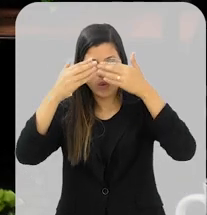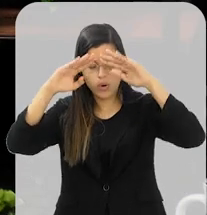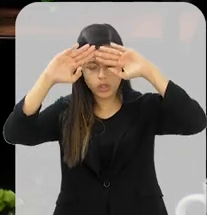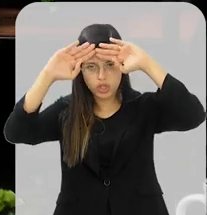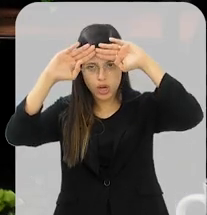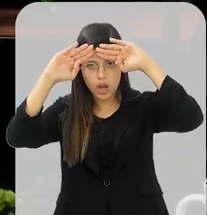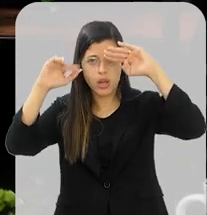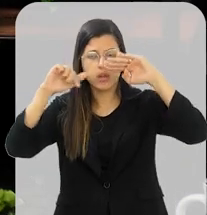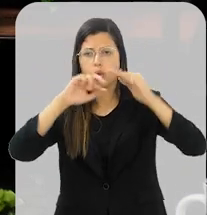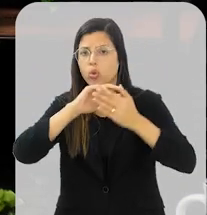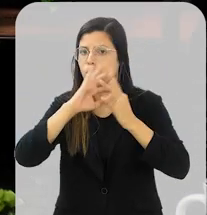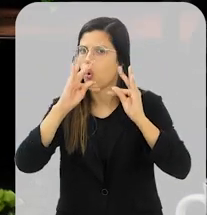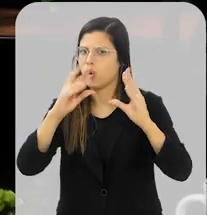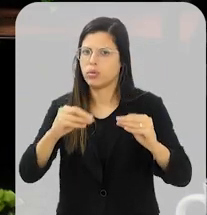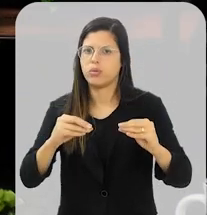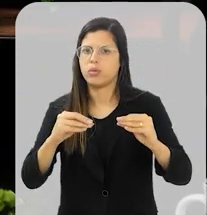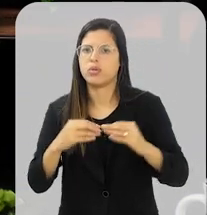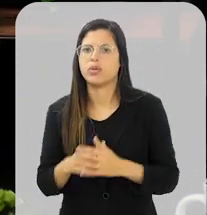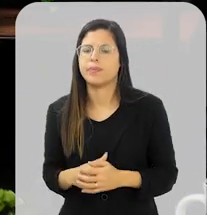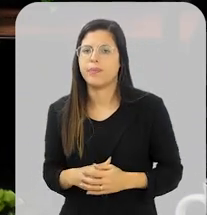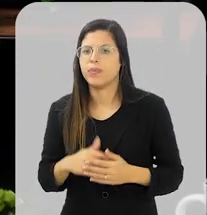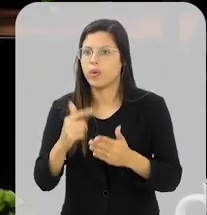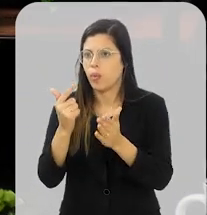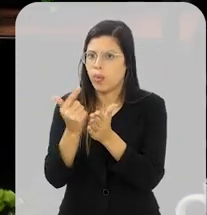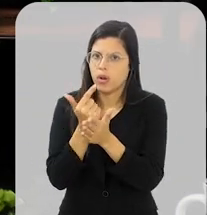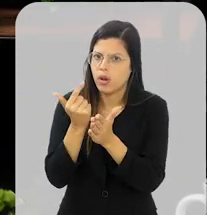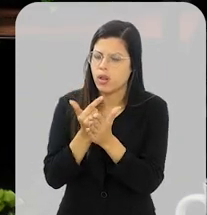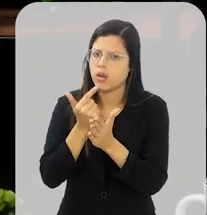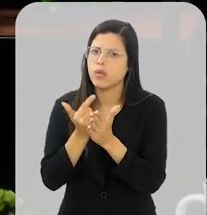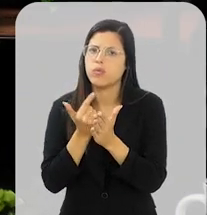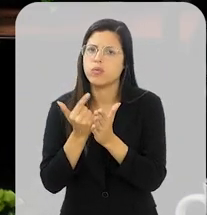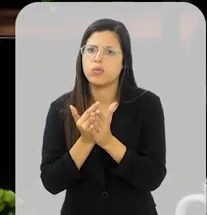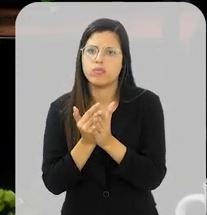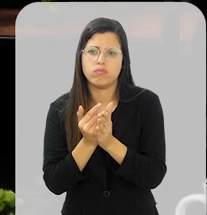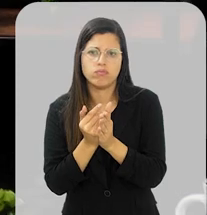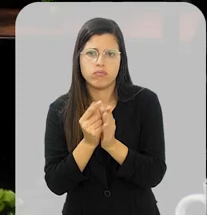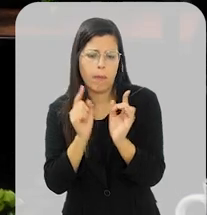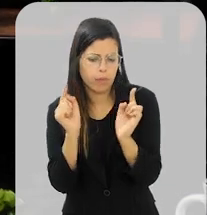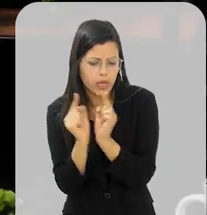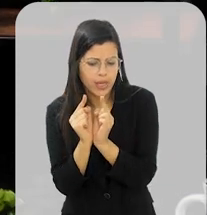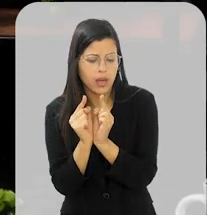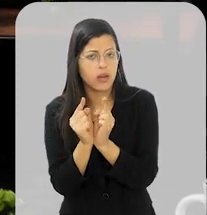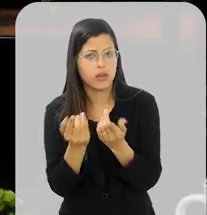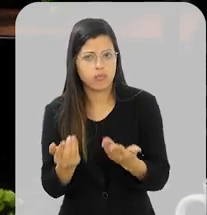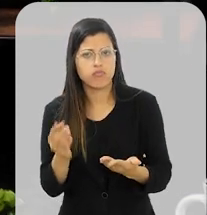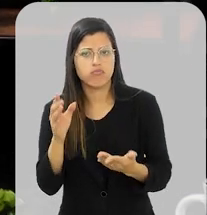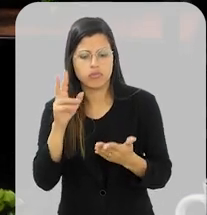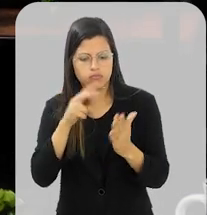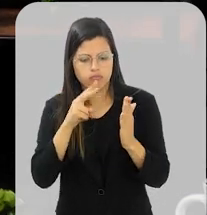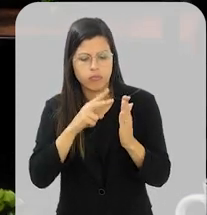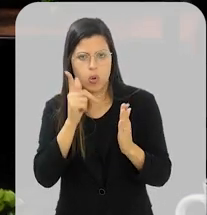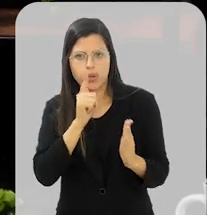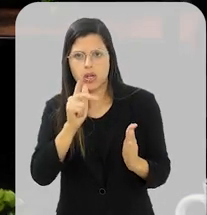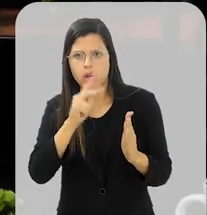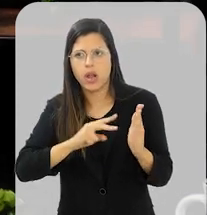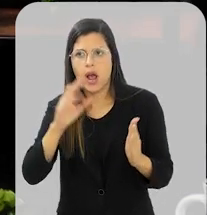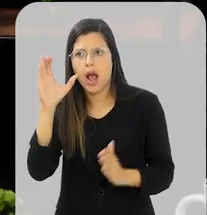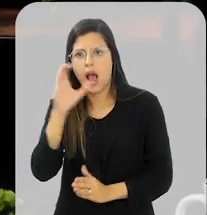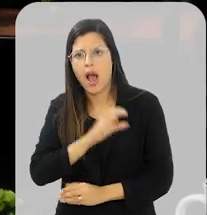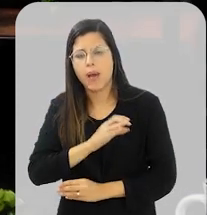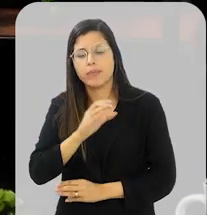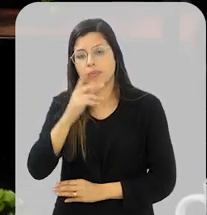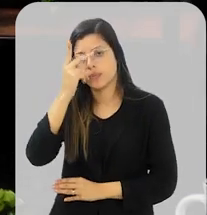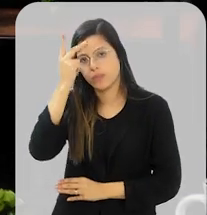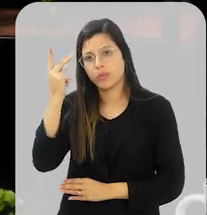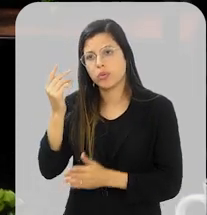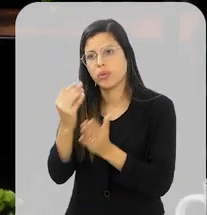são todos os orixás, né? Então, e é um livro relativamente pequeno, né? Uma leitura rápida,